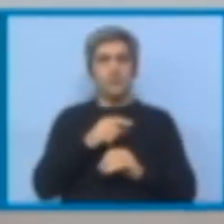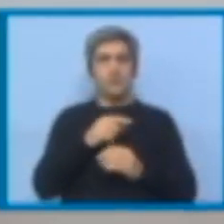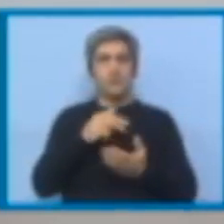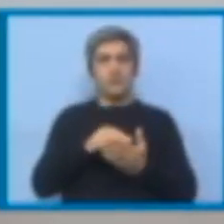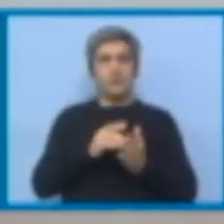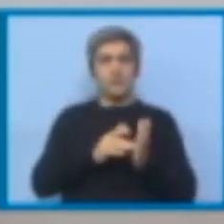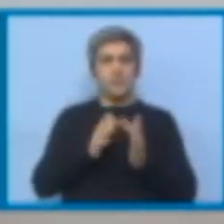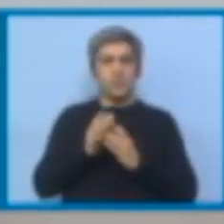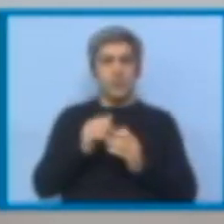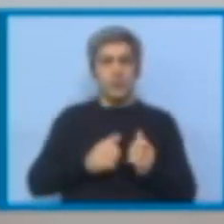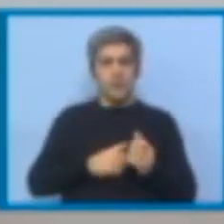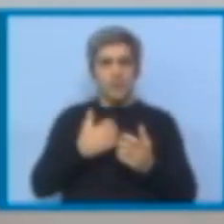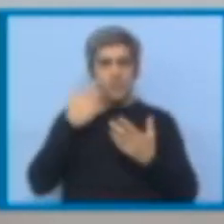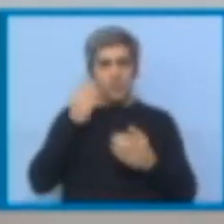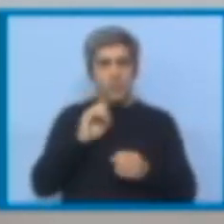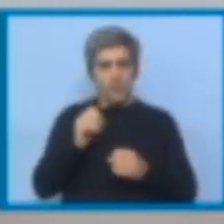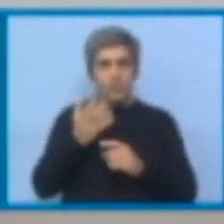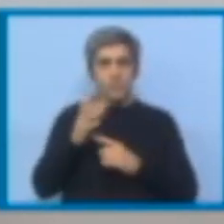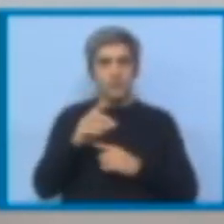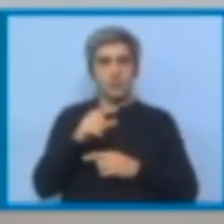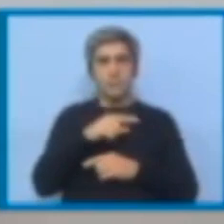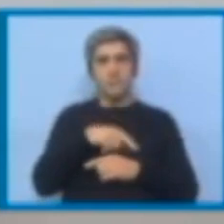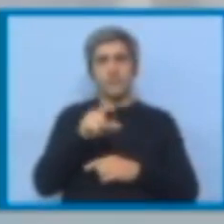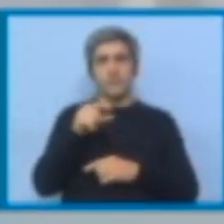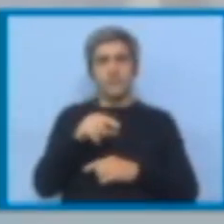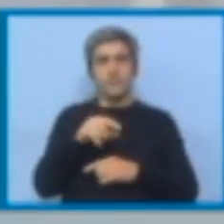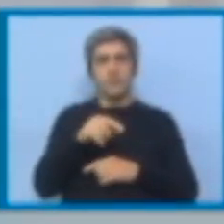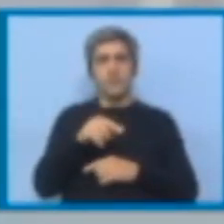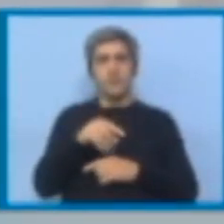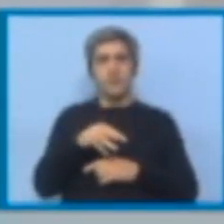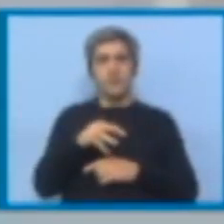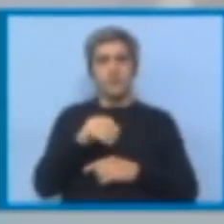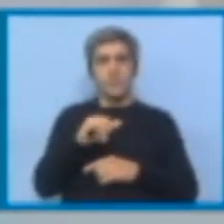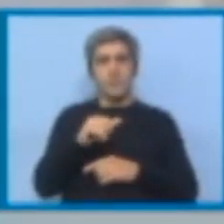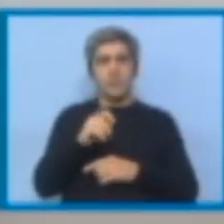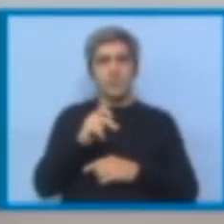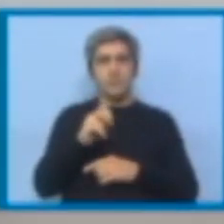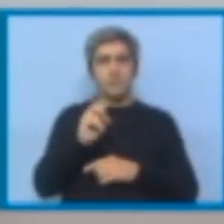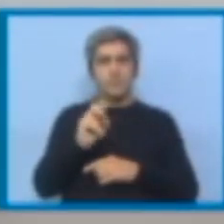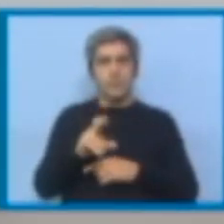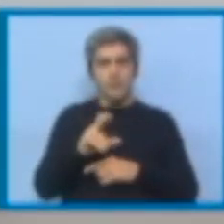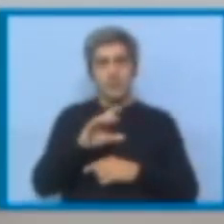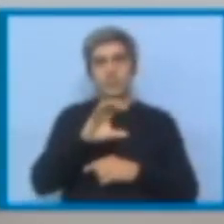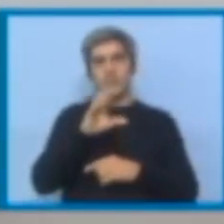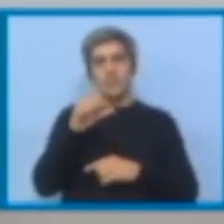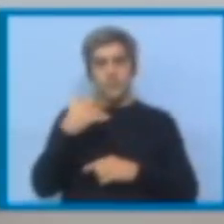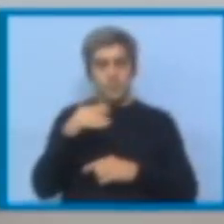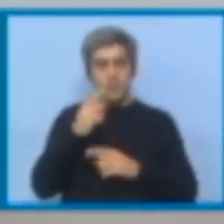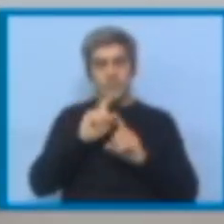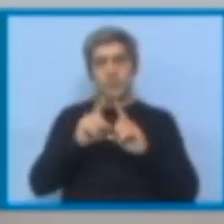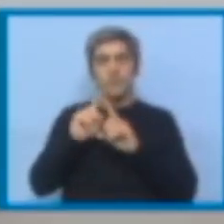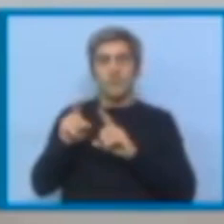presença cristã católica acentuada. Como aconteceu agora em Myanmar e Como aconteceu agora, Bangladesh. exatamente. Quer sejam países que, pelas mais